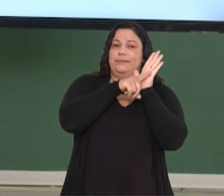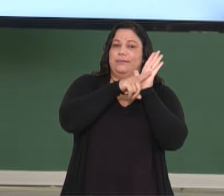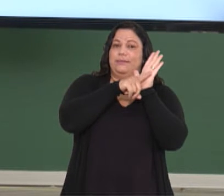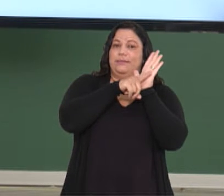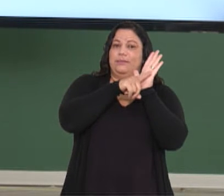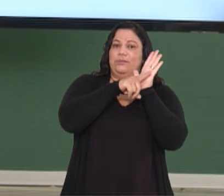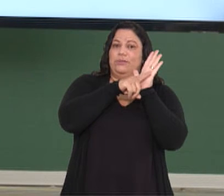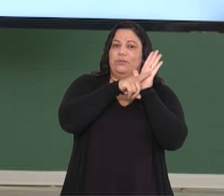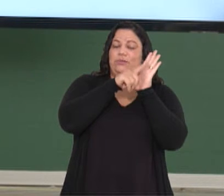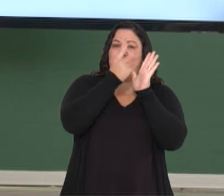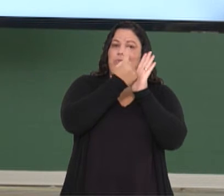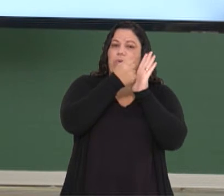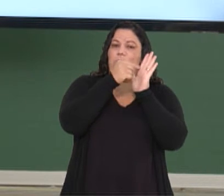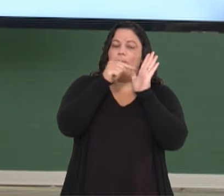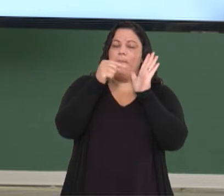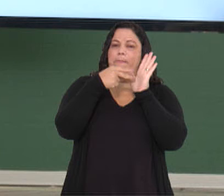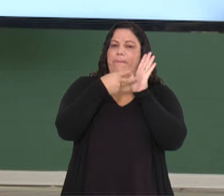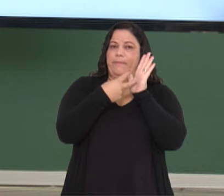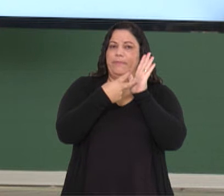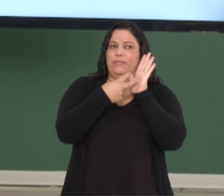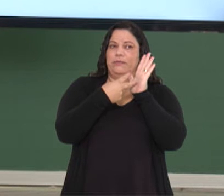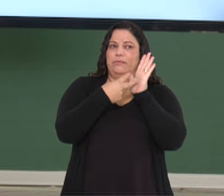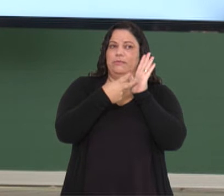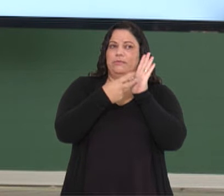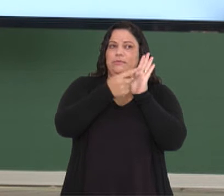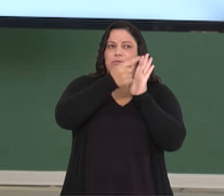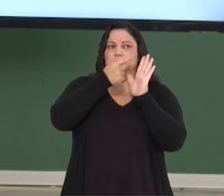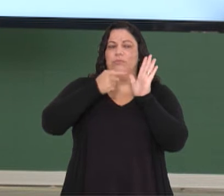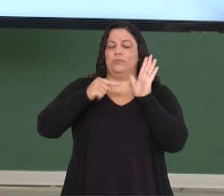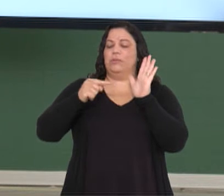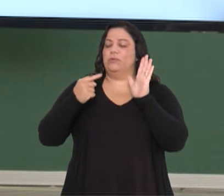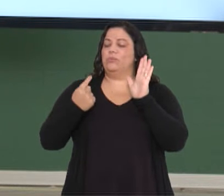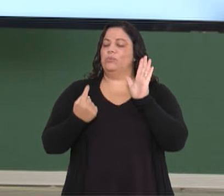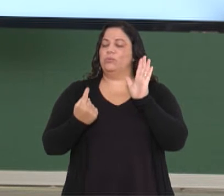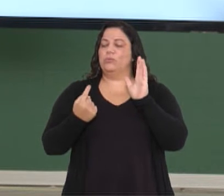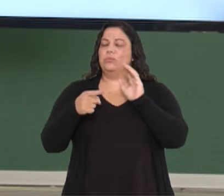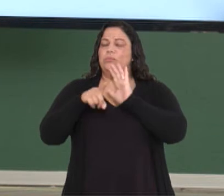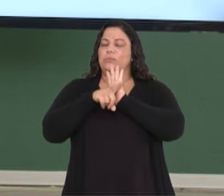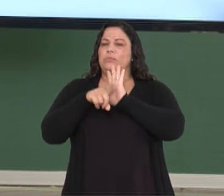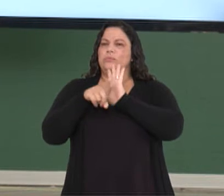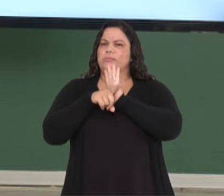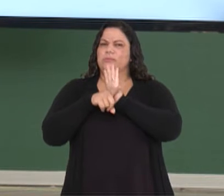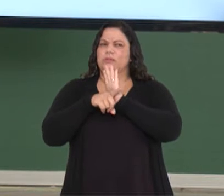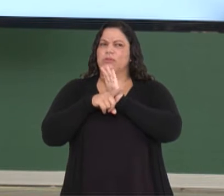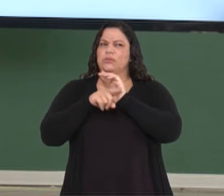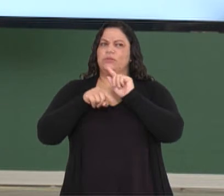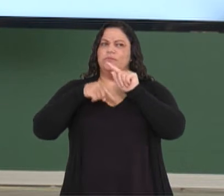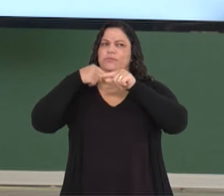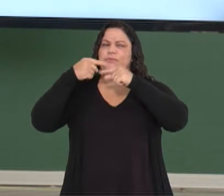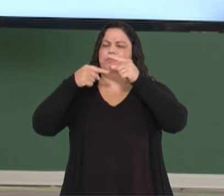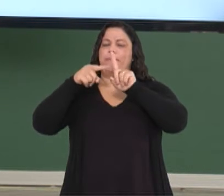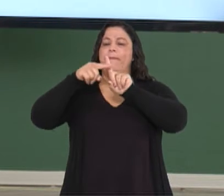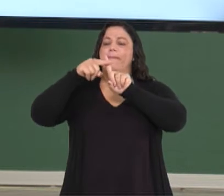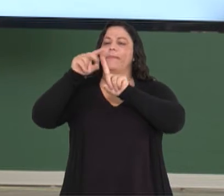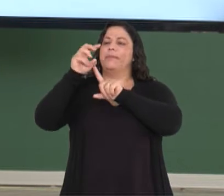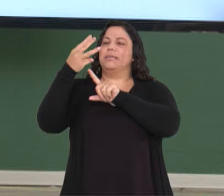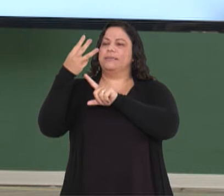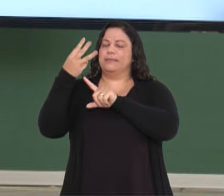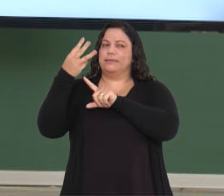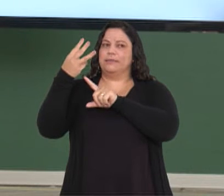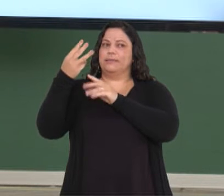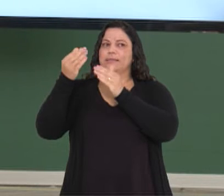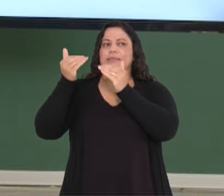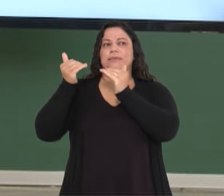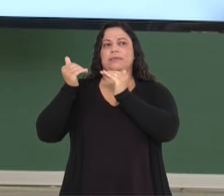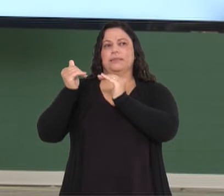meio vezes 1, que dá negativo meio, mais 3 dá 5 meios, 5 sobre 2.